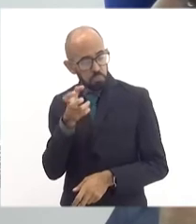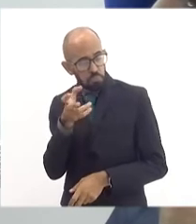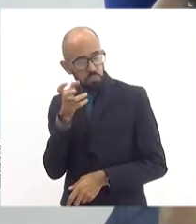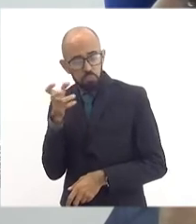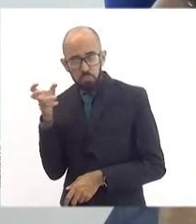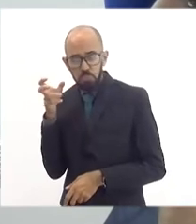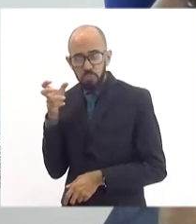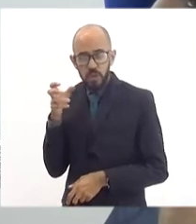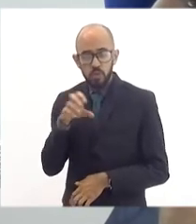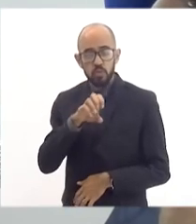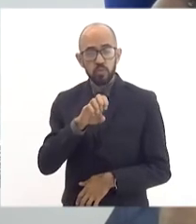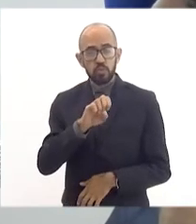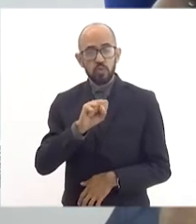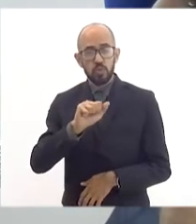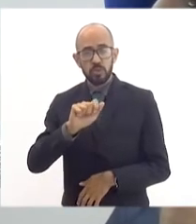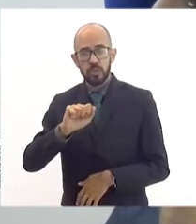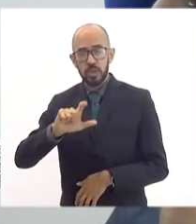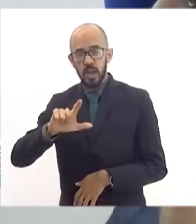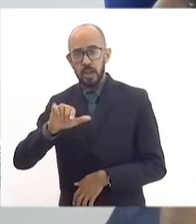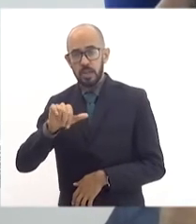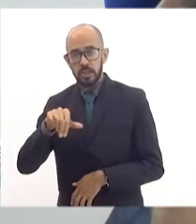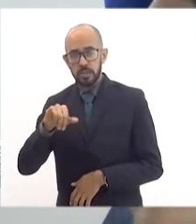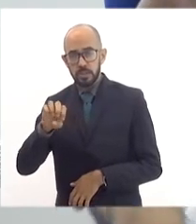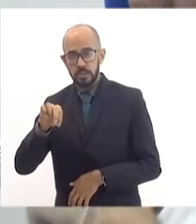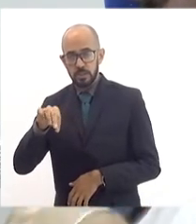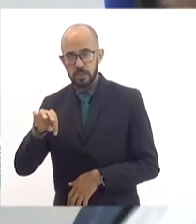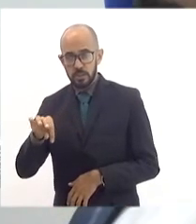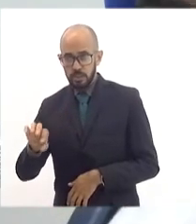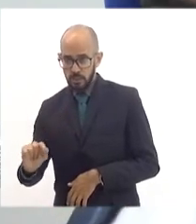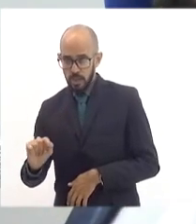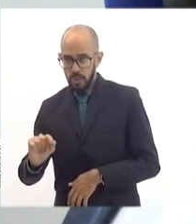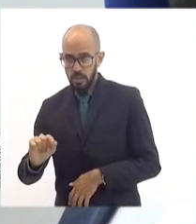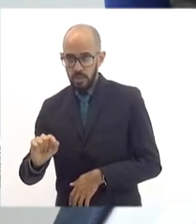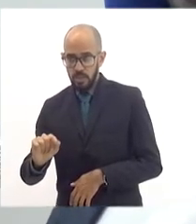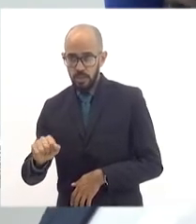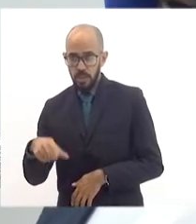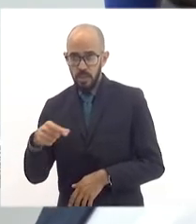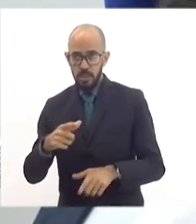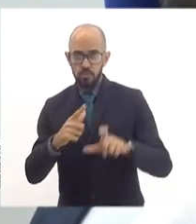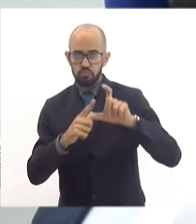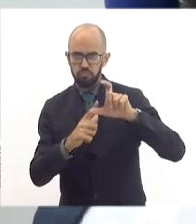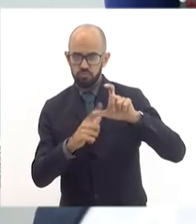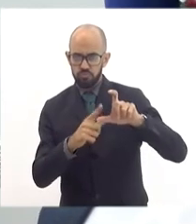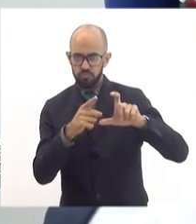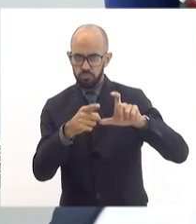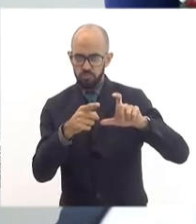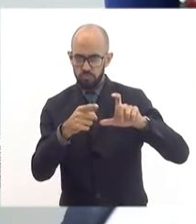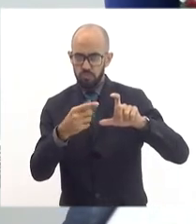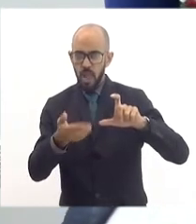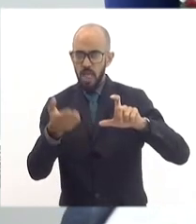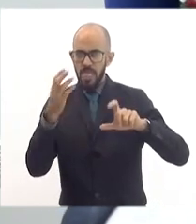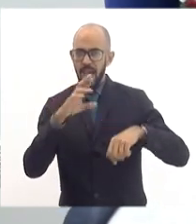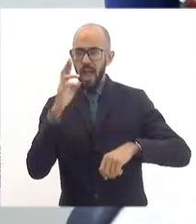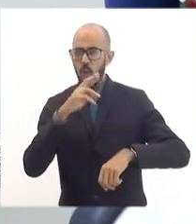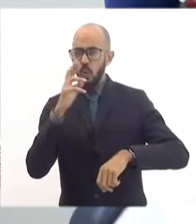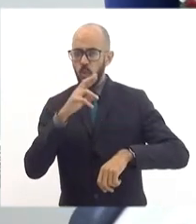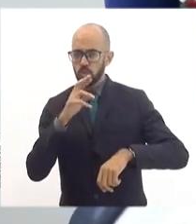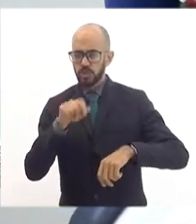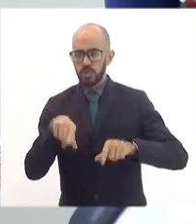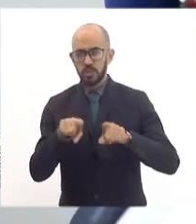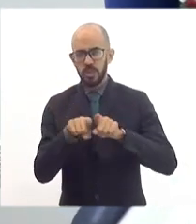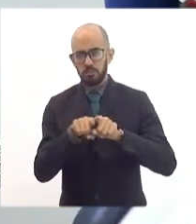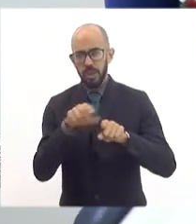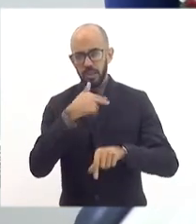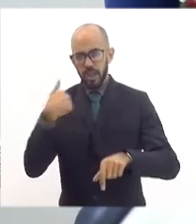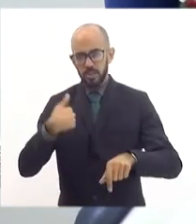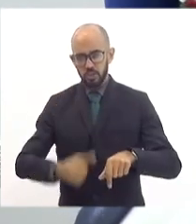socialista, tanto na época das uniões das repúblicas socialistas soviéticas, como na China atual, né,